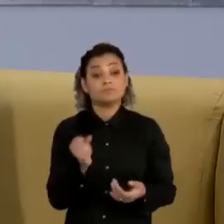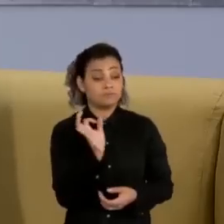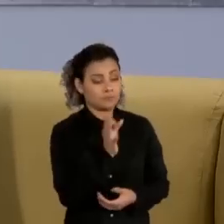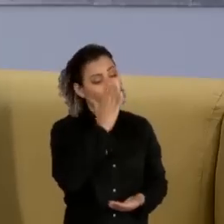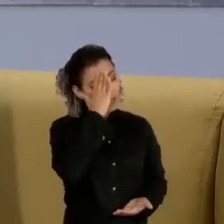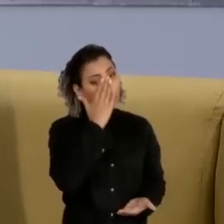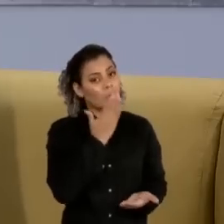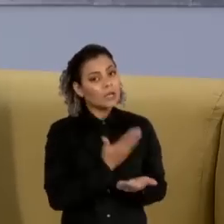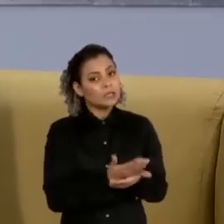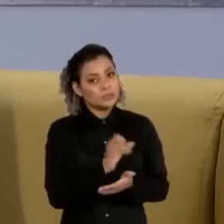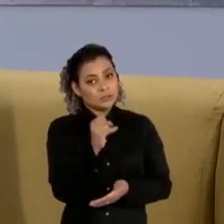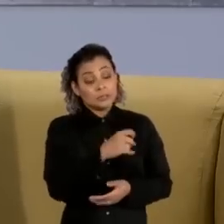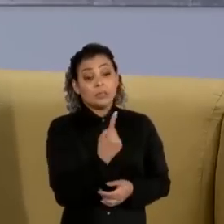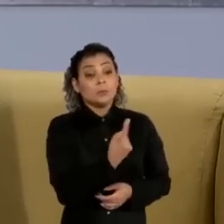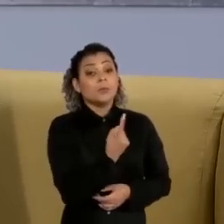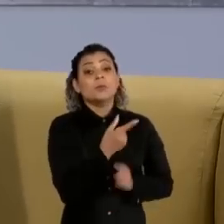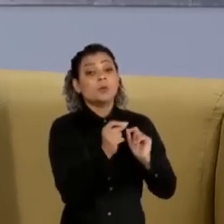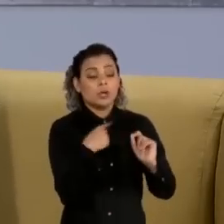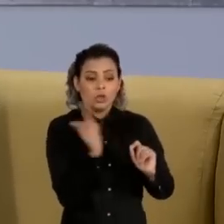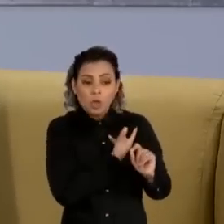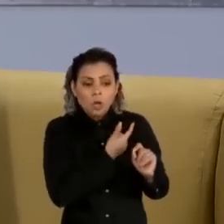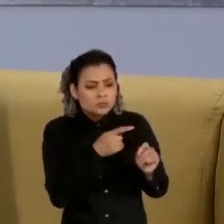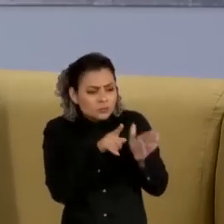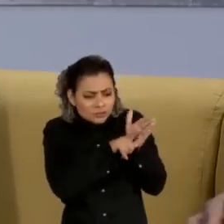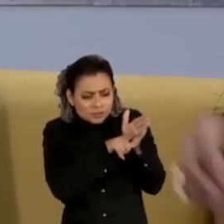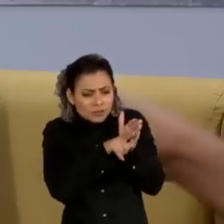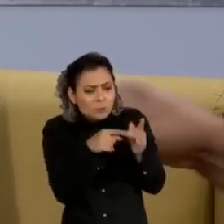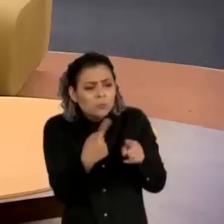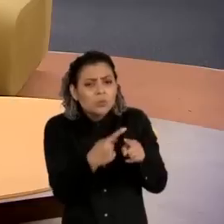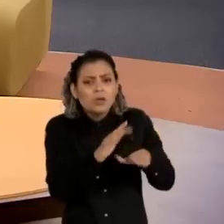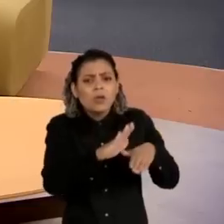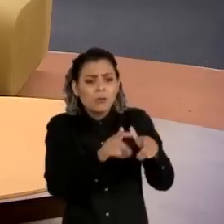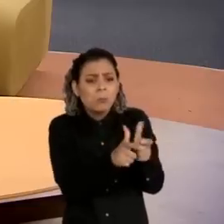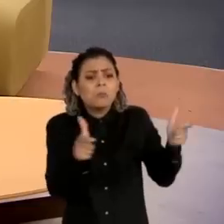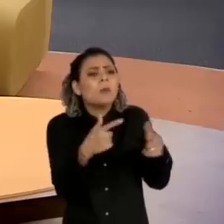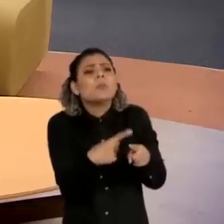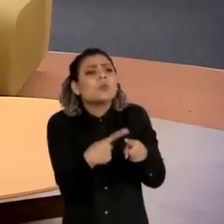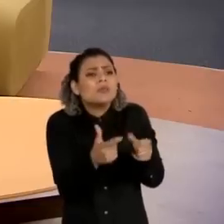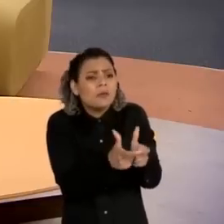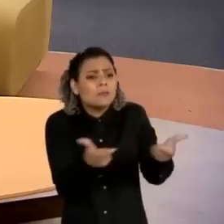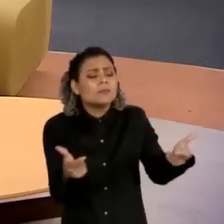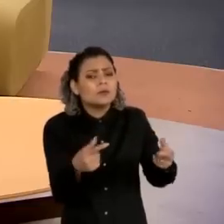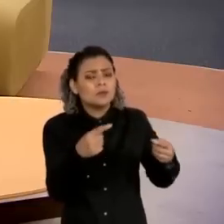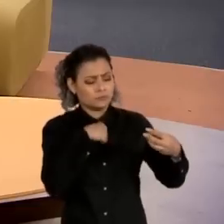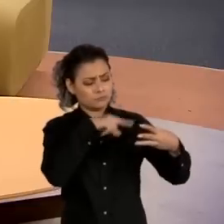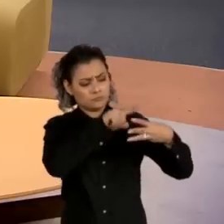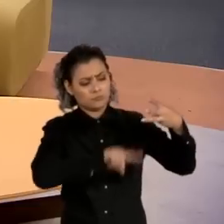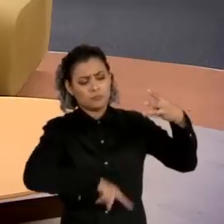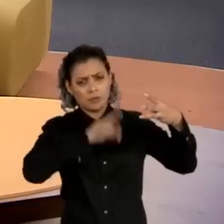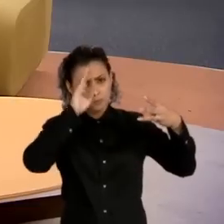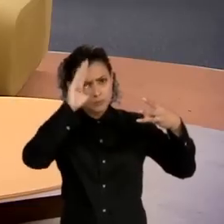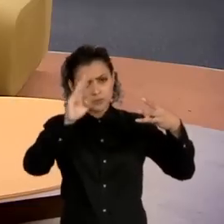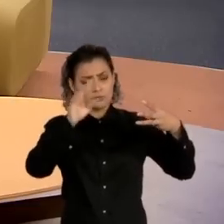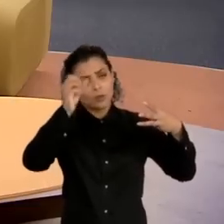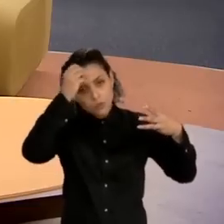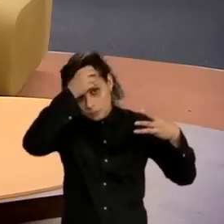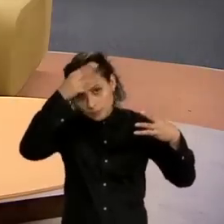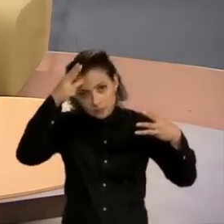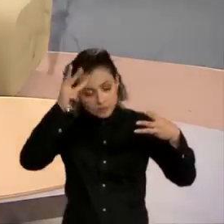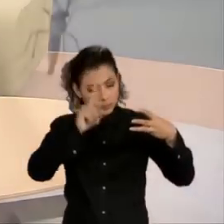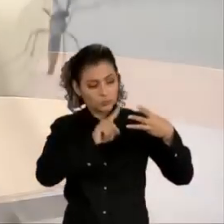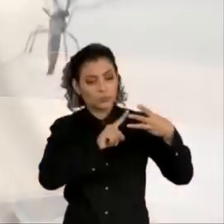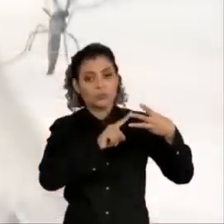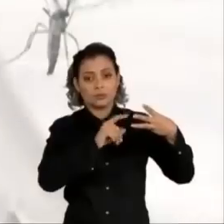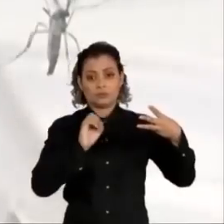creio que primeiro nós teríamos de verificar por que ele não funciona. Os pontos. Quais são os pontos de estrangulamento, né? É um